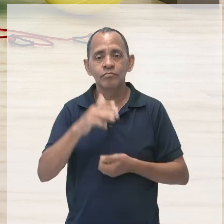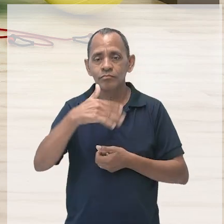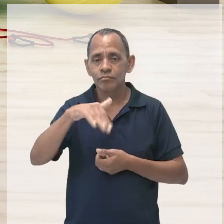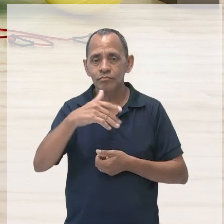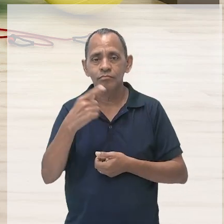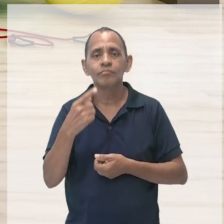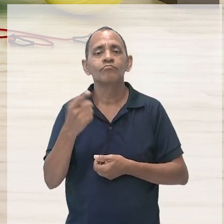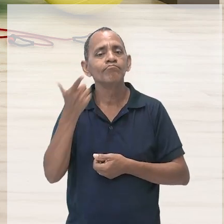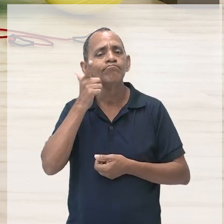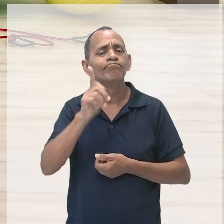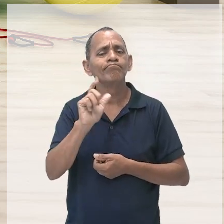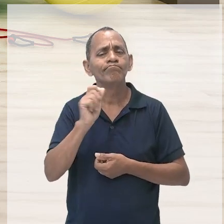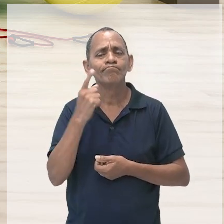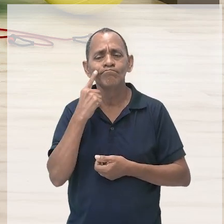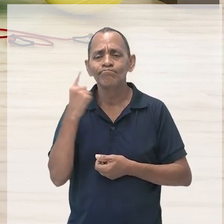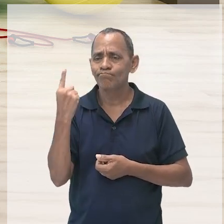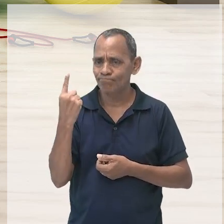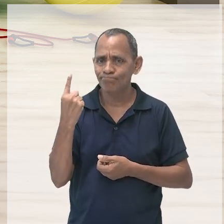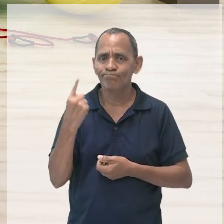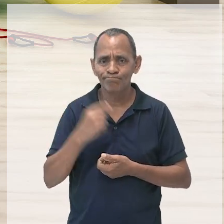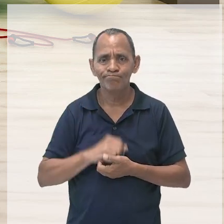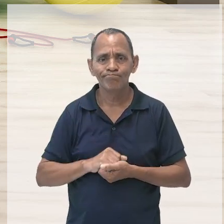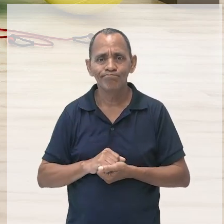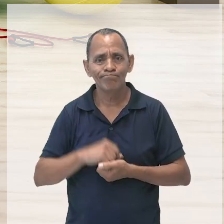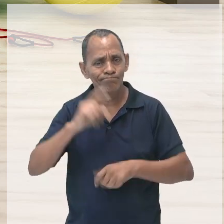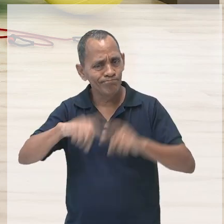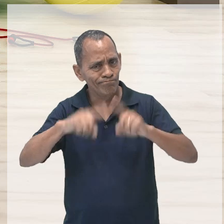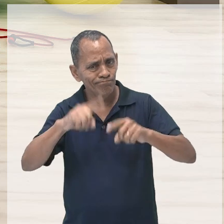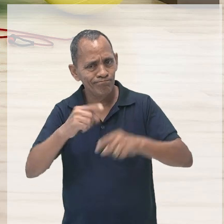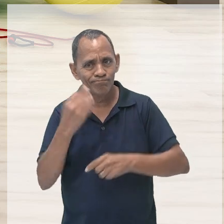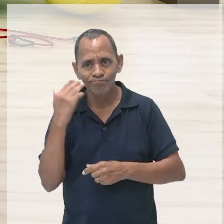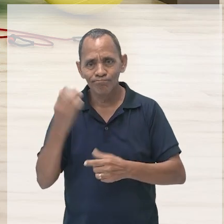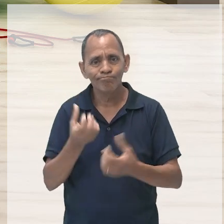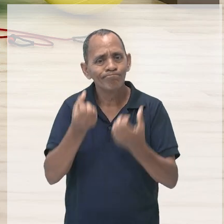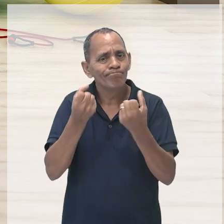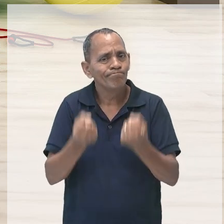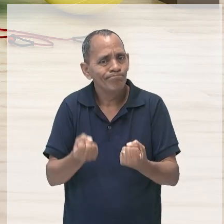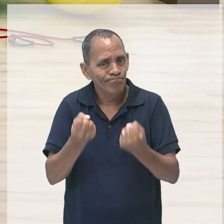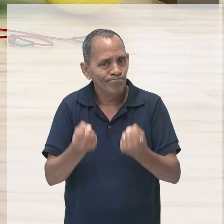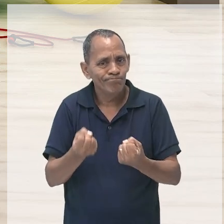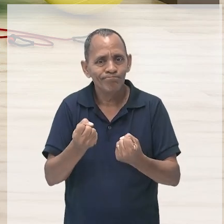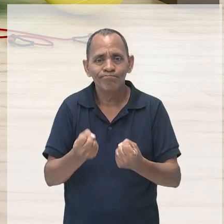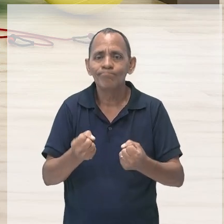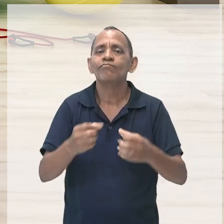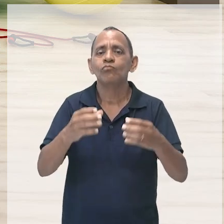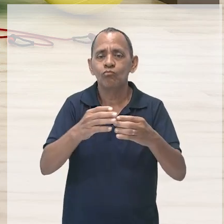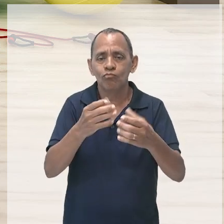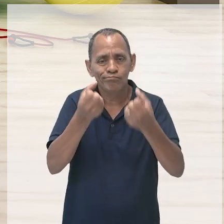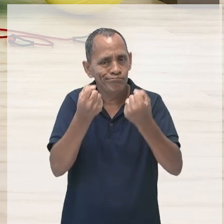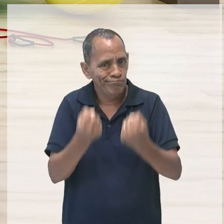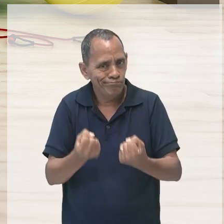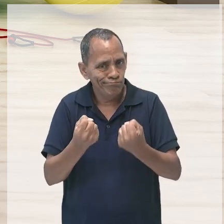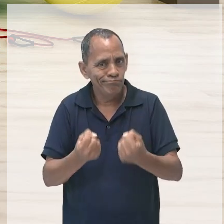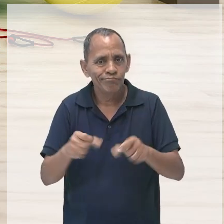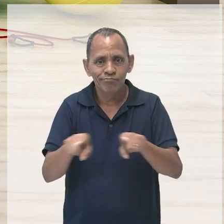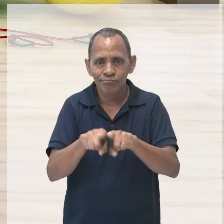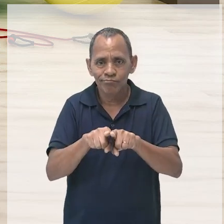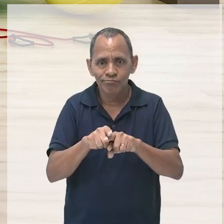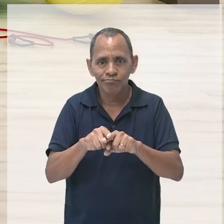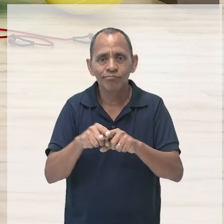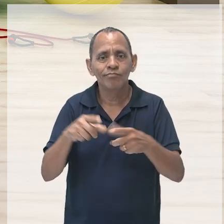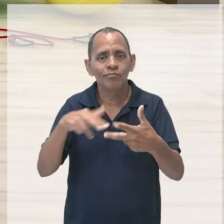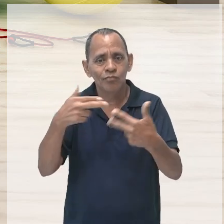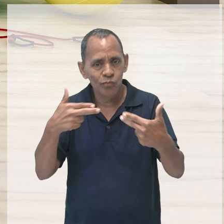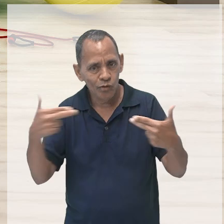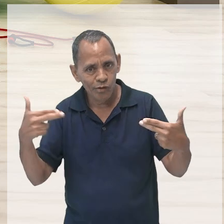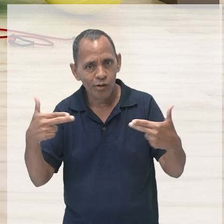consegue ver elementos aqui, como esses pesos, né? Como as bolas, a gente pode ver também aqui a corda,